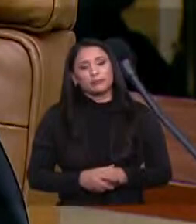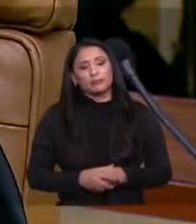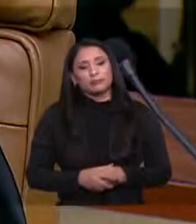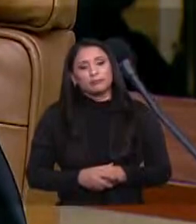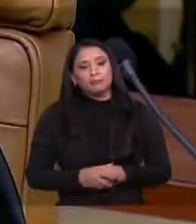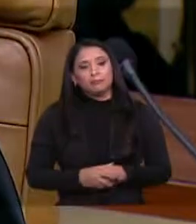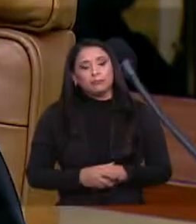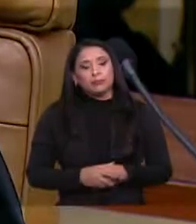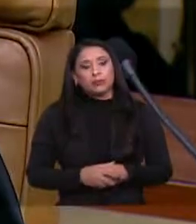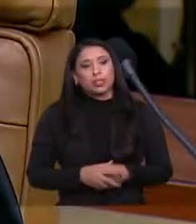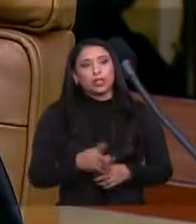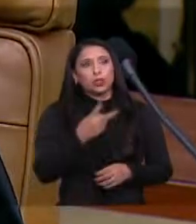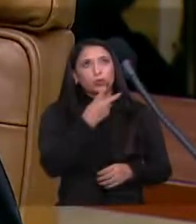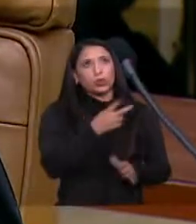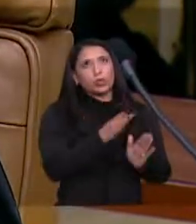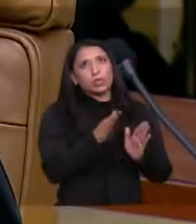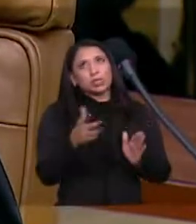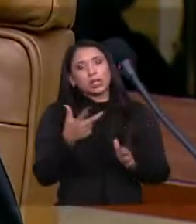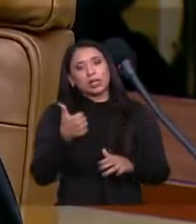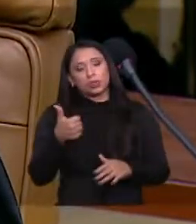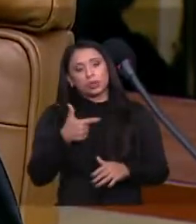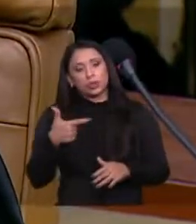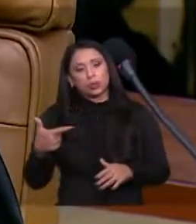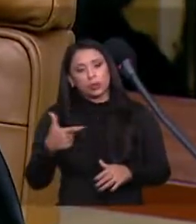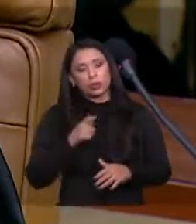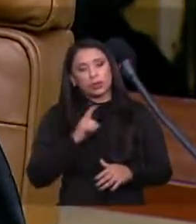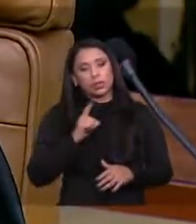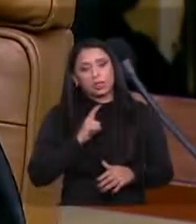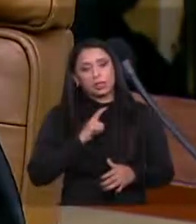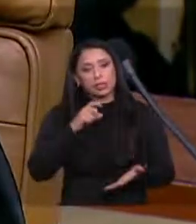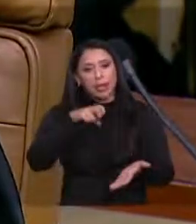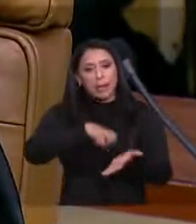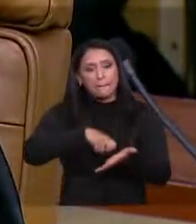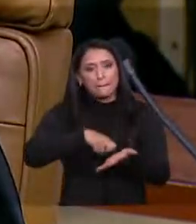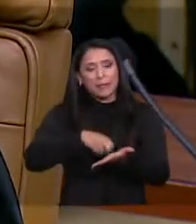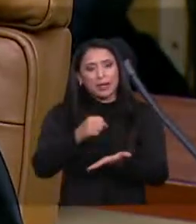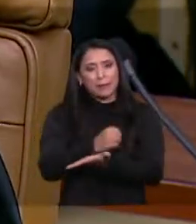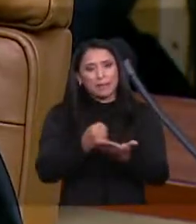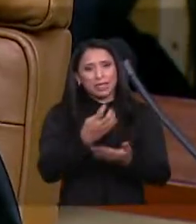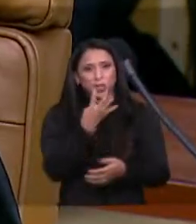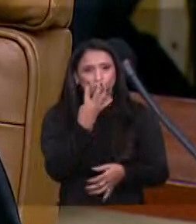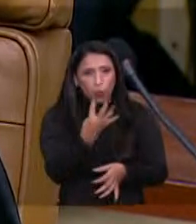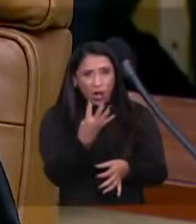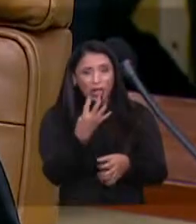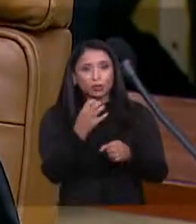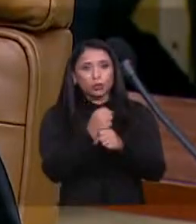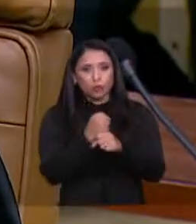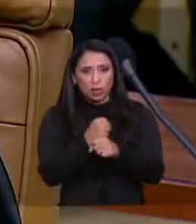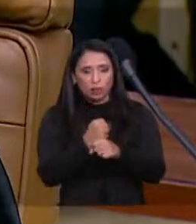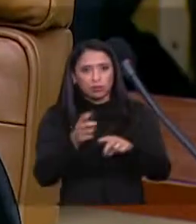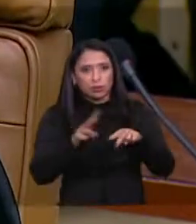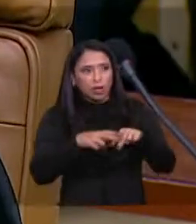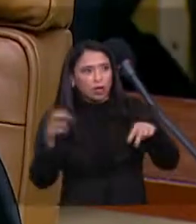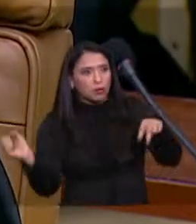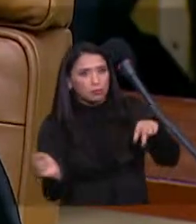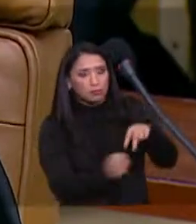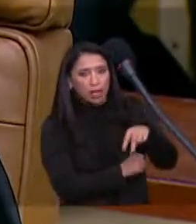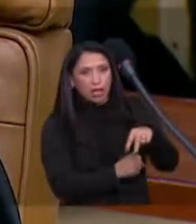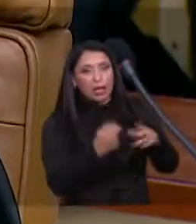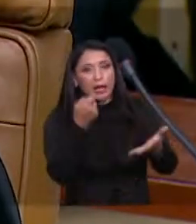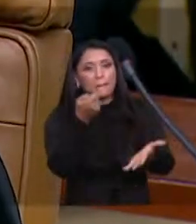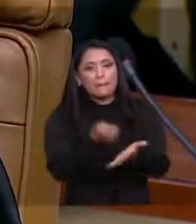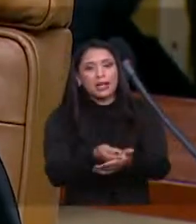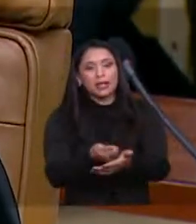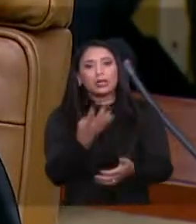previsão abstrata de dois a 12 propõe a fixação da pena base em 4 anos de reclusão e pagamento de